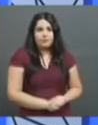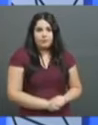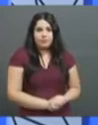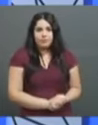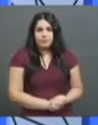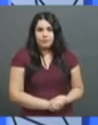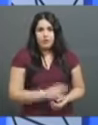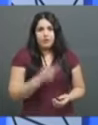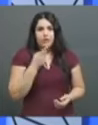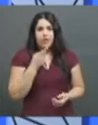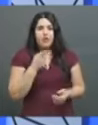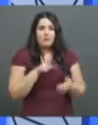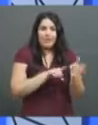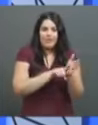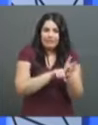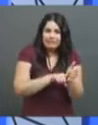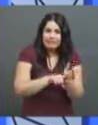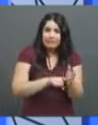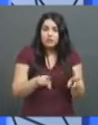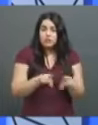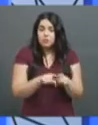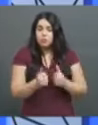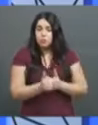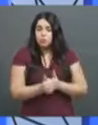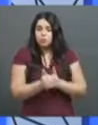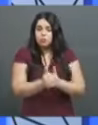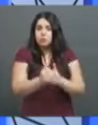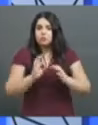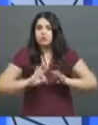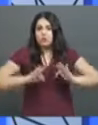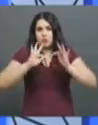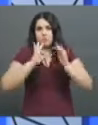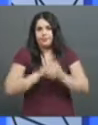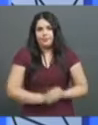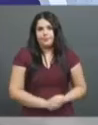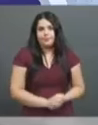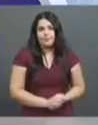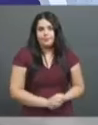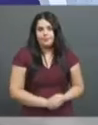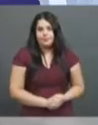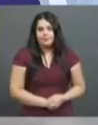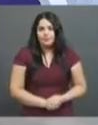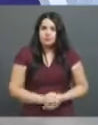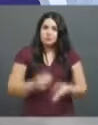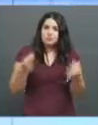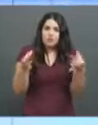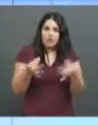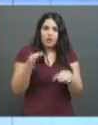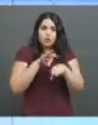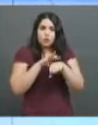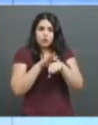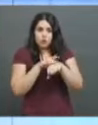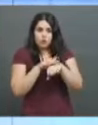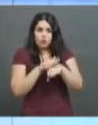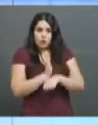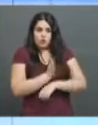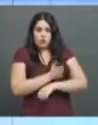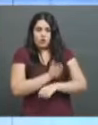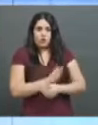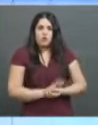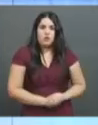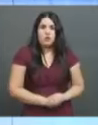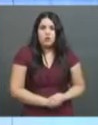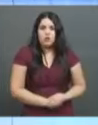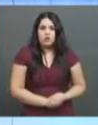à avaliação e ao próprio acompanhamento e tratamento médicos. Tá certo. Com relação às doenças